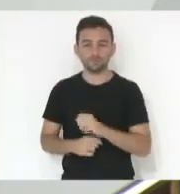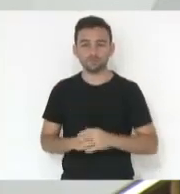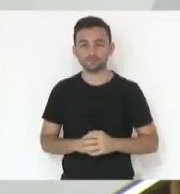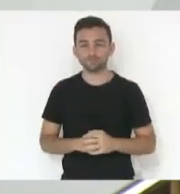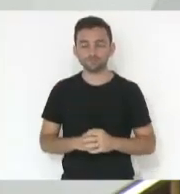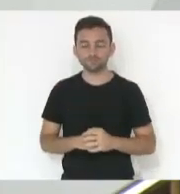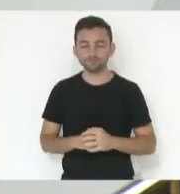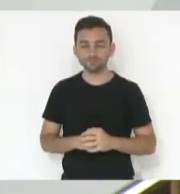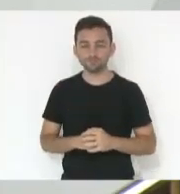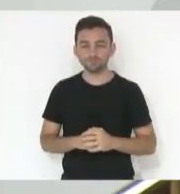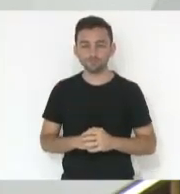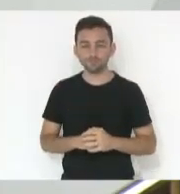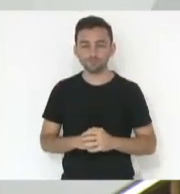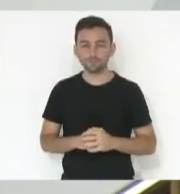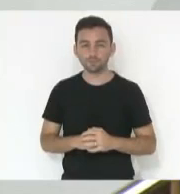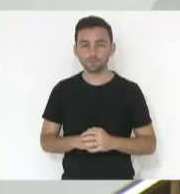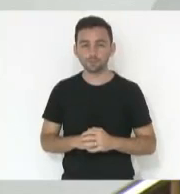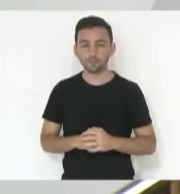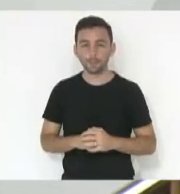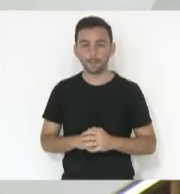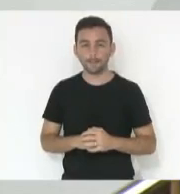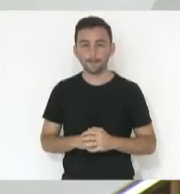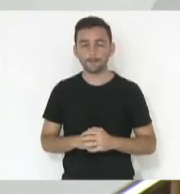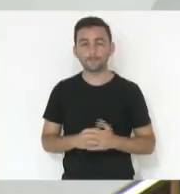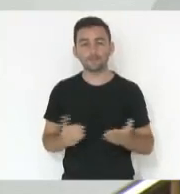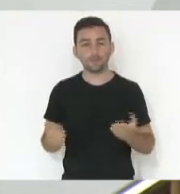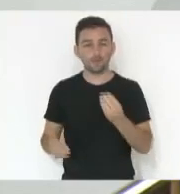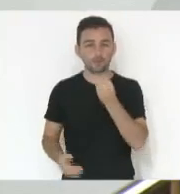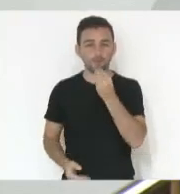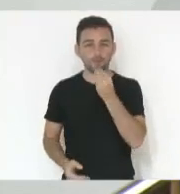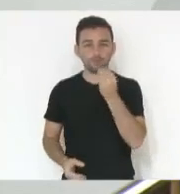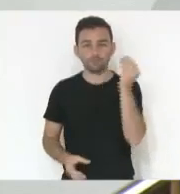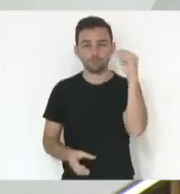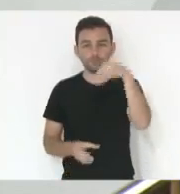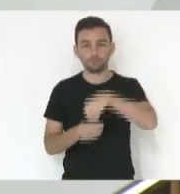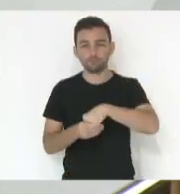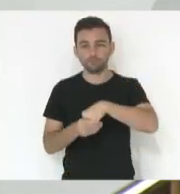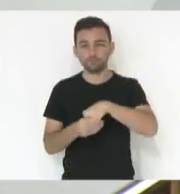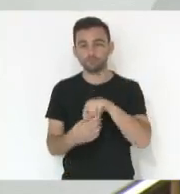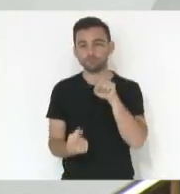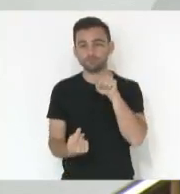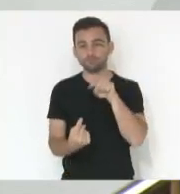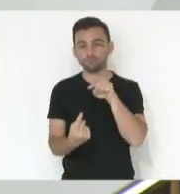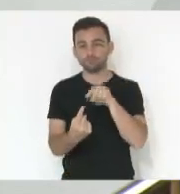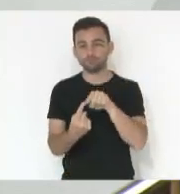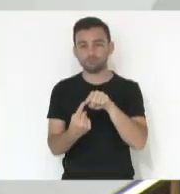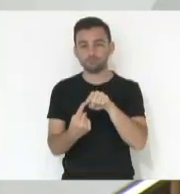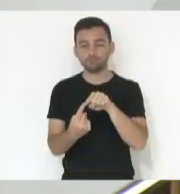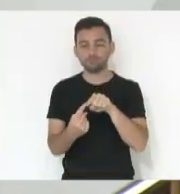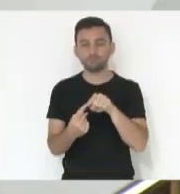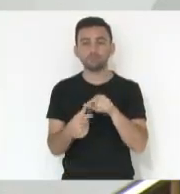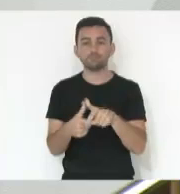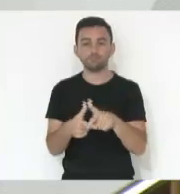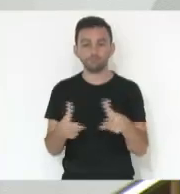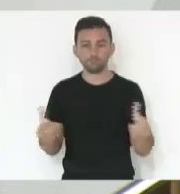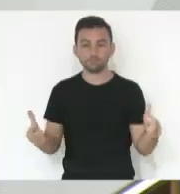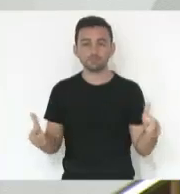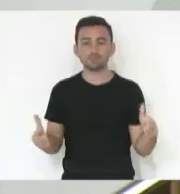claro que, dentro deste objetivo amplo, são muitos os